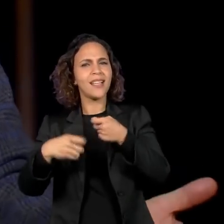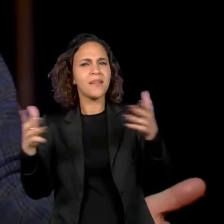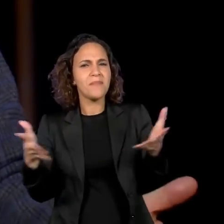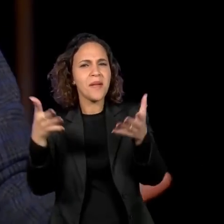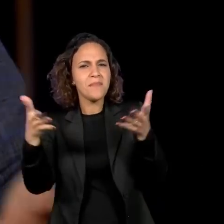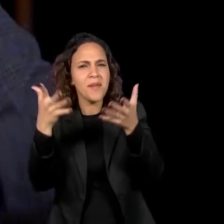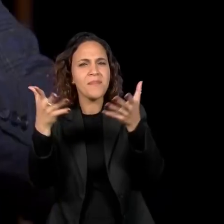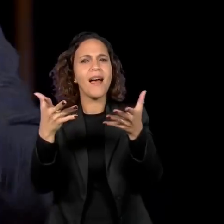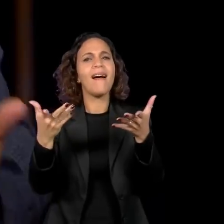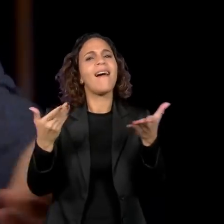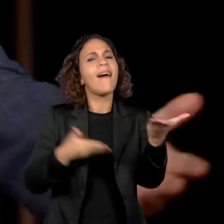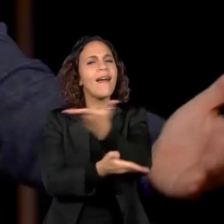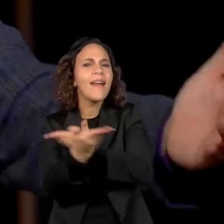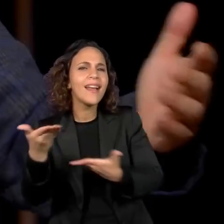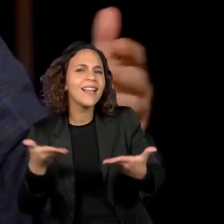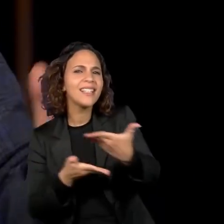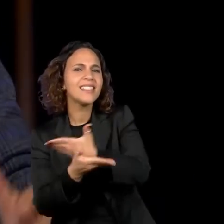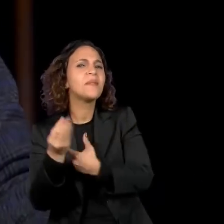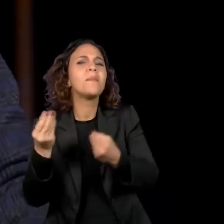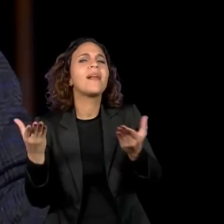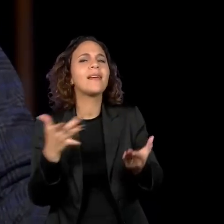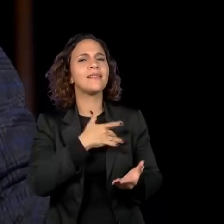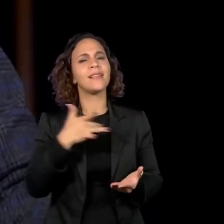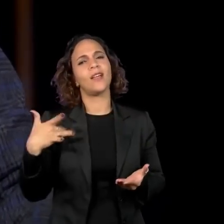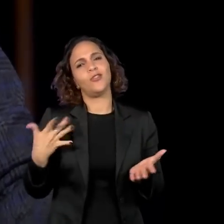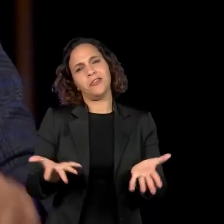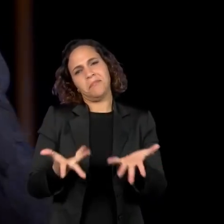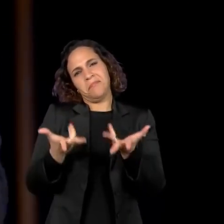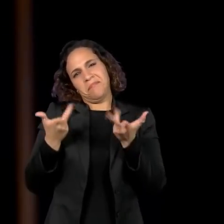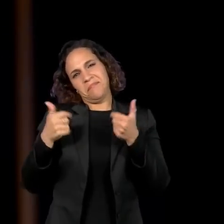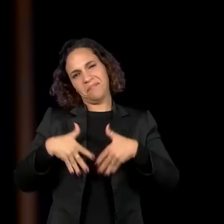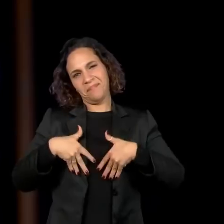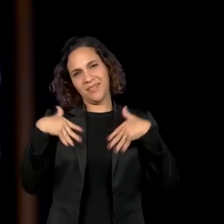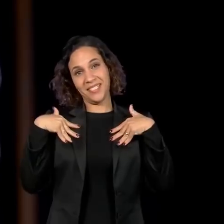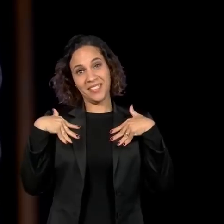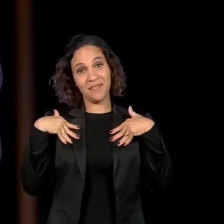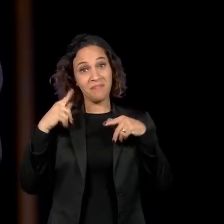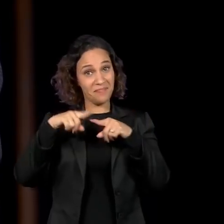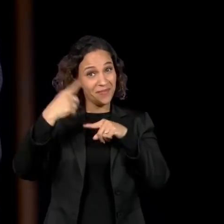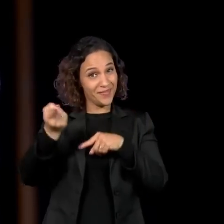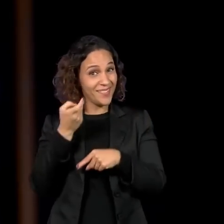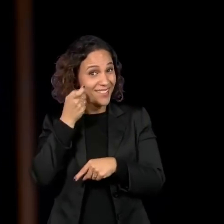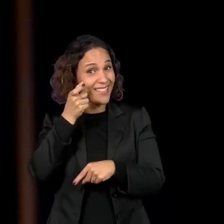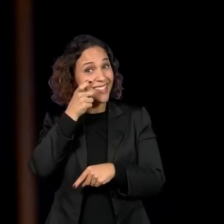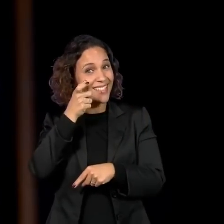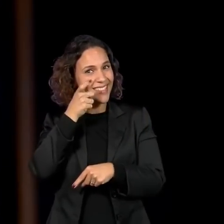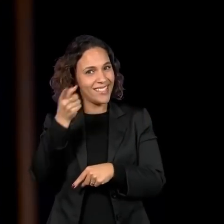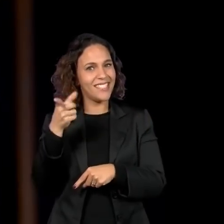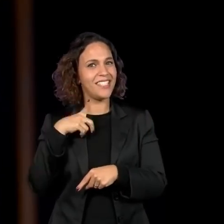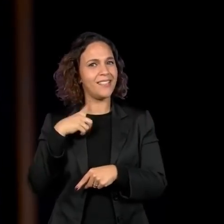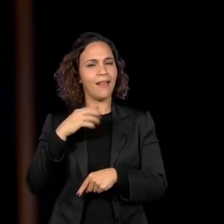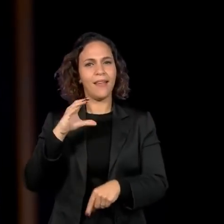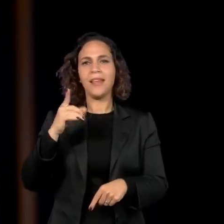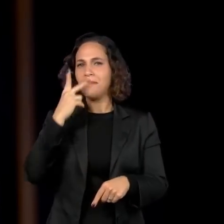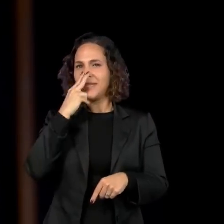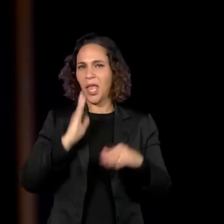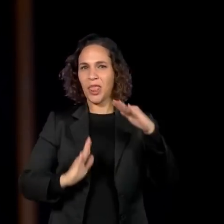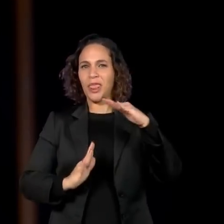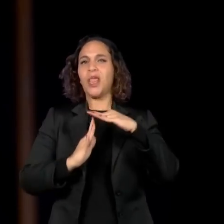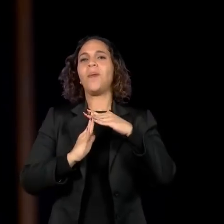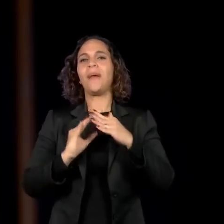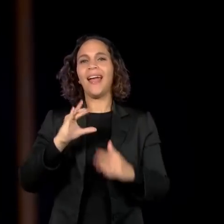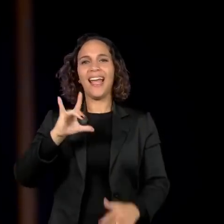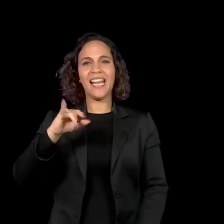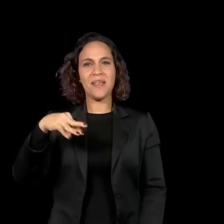Para quê? Para o bom fluxo da saúde e do prazer. Não perca o último bloco, o clímax. Se segura aí.